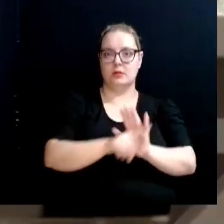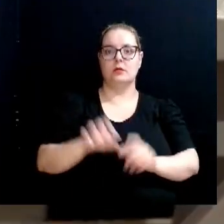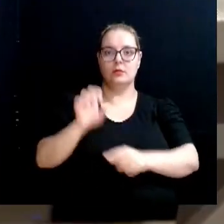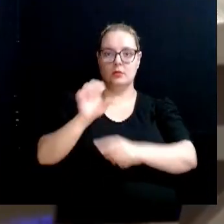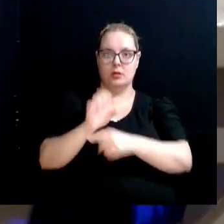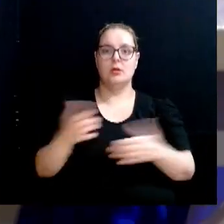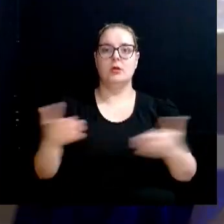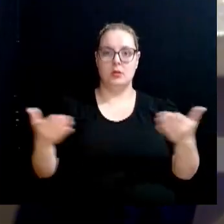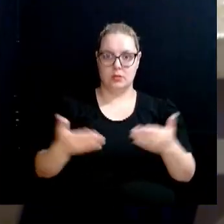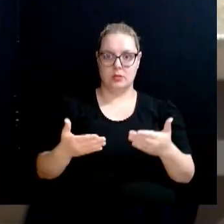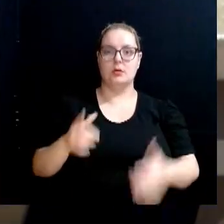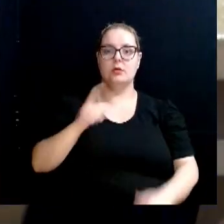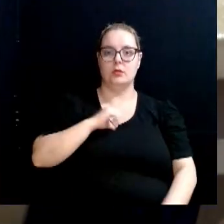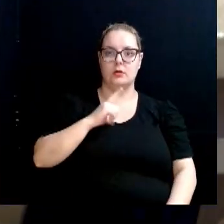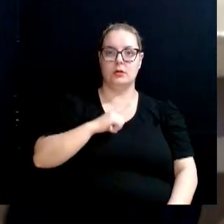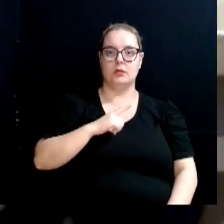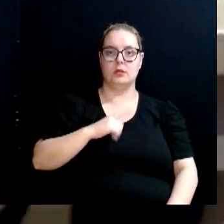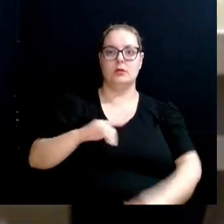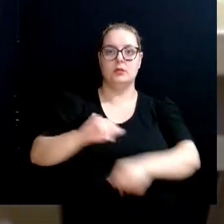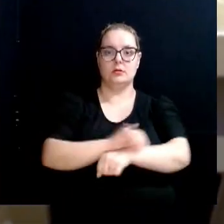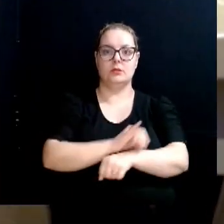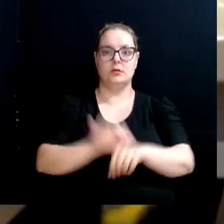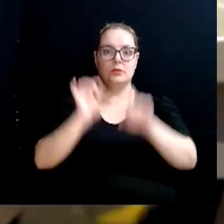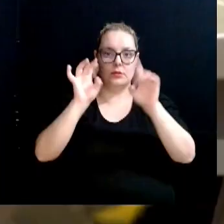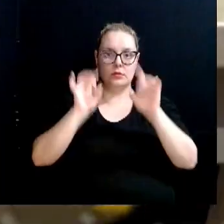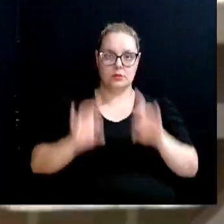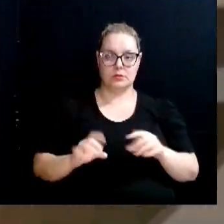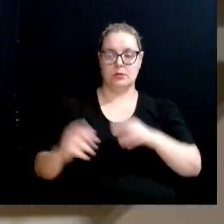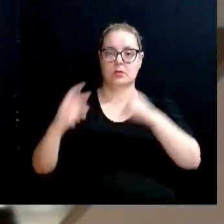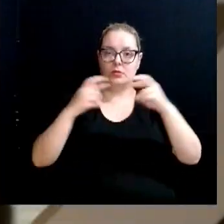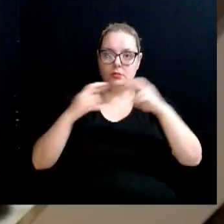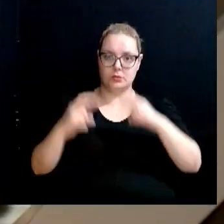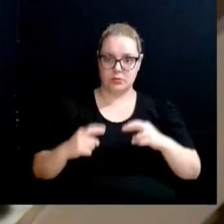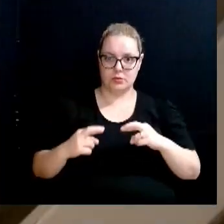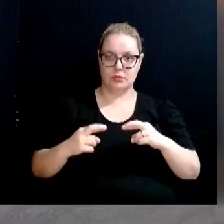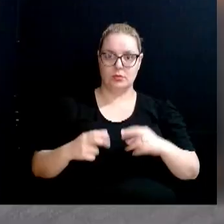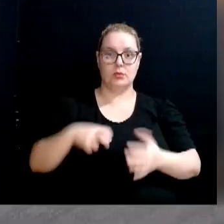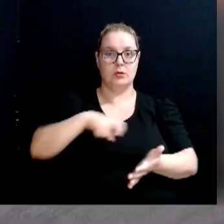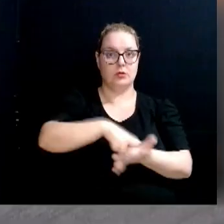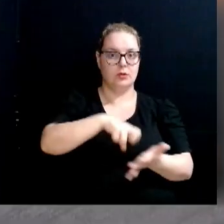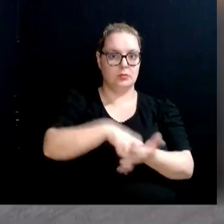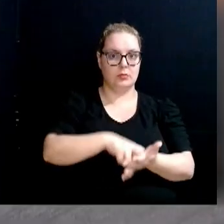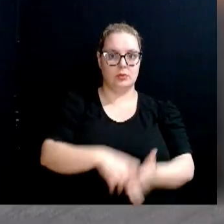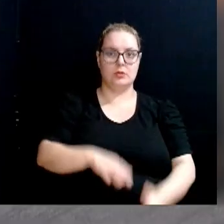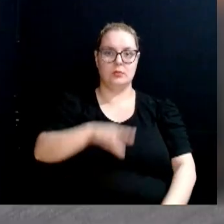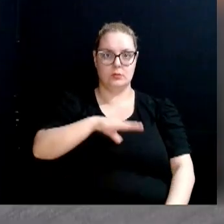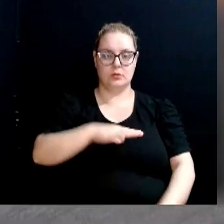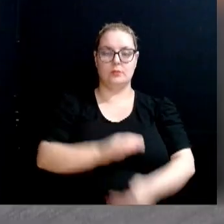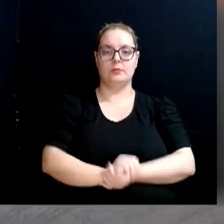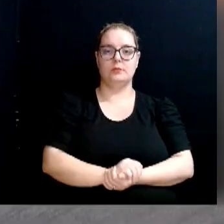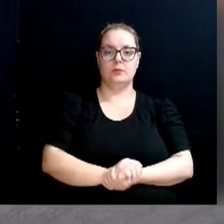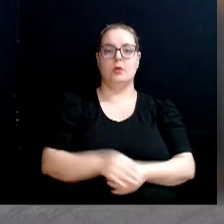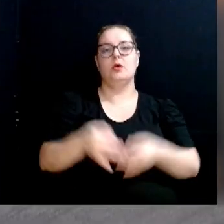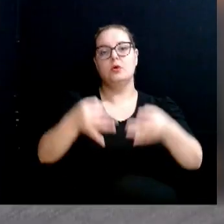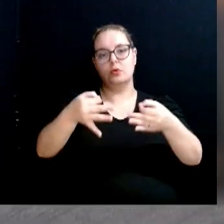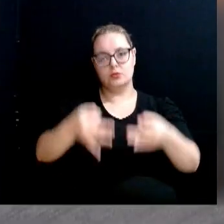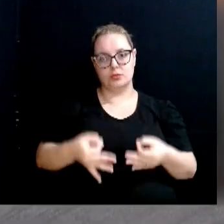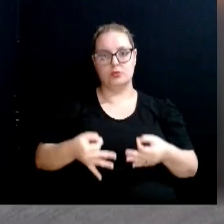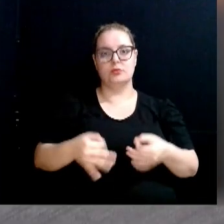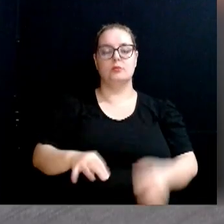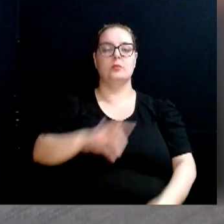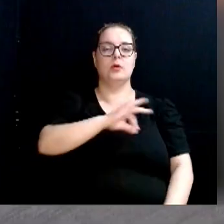passa a ter mecanismos específicos de fiscalização e punição no município. justamente para a Guarda